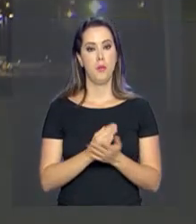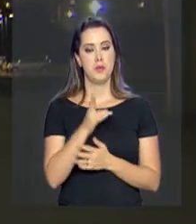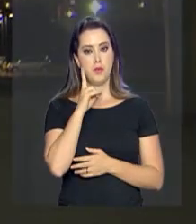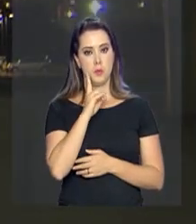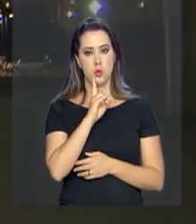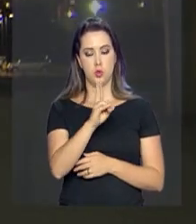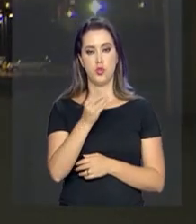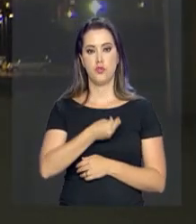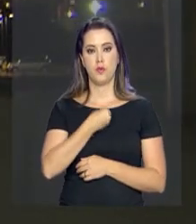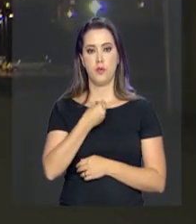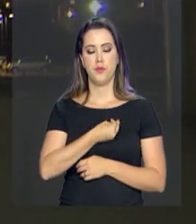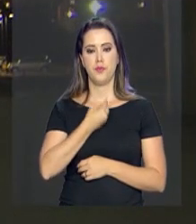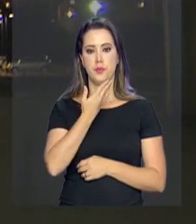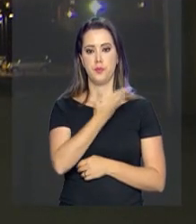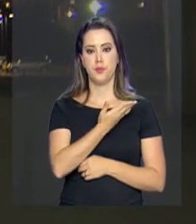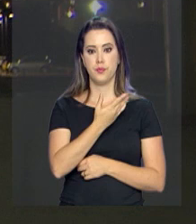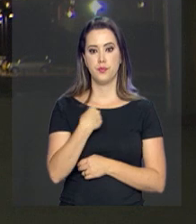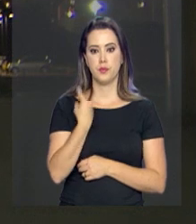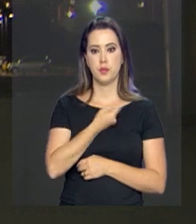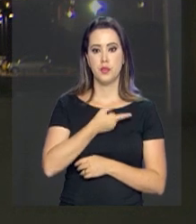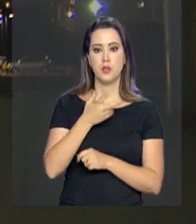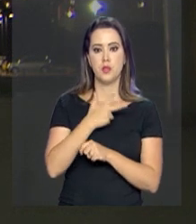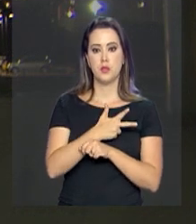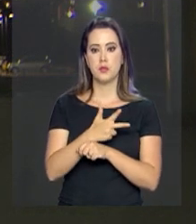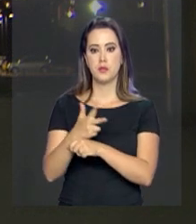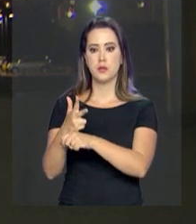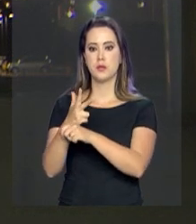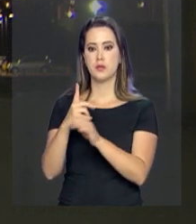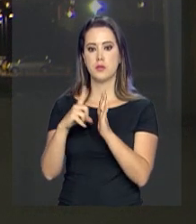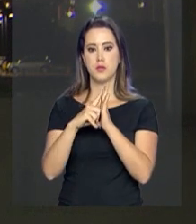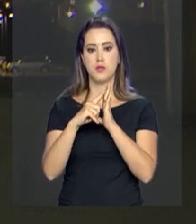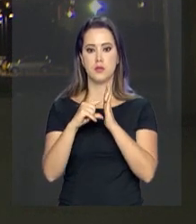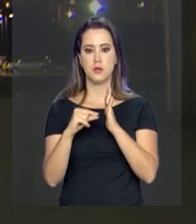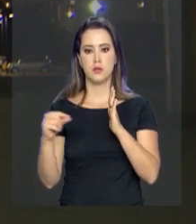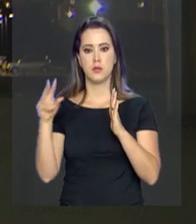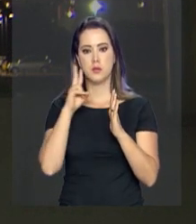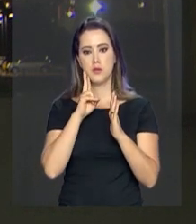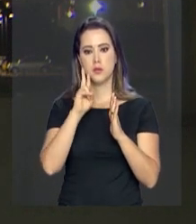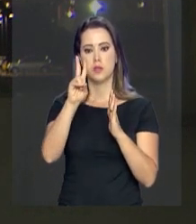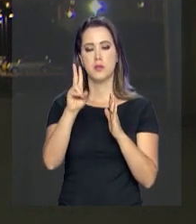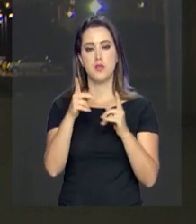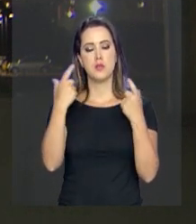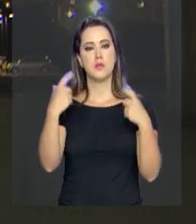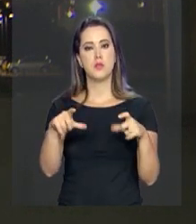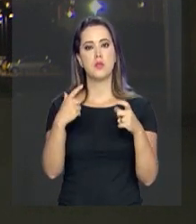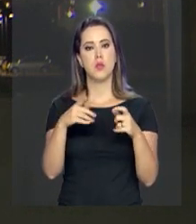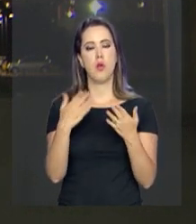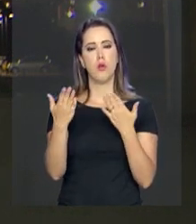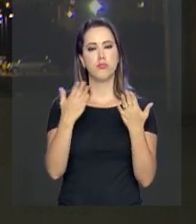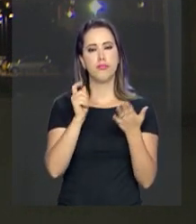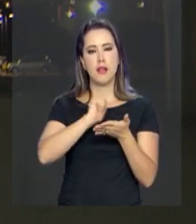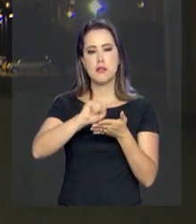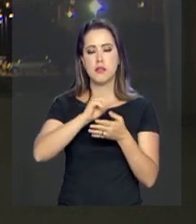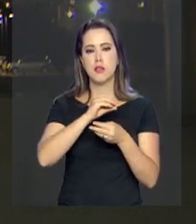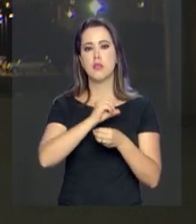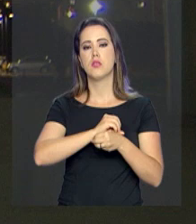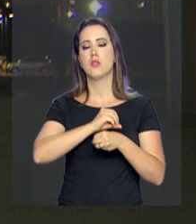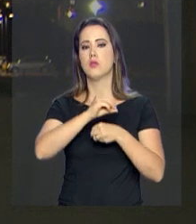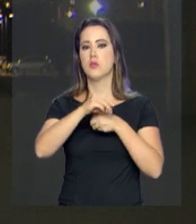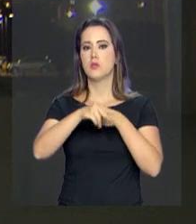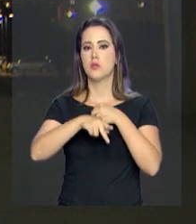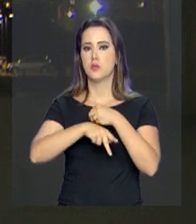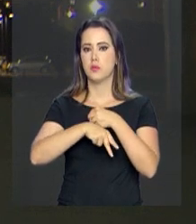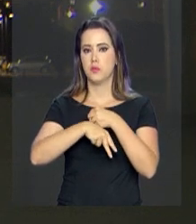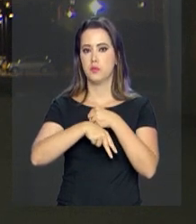imagens ao vivo da nossa câmera no palácio do planalto você vê aí parte do prédio que tem um desenho assinado pelo arquiteto oscar